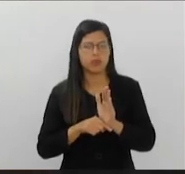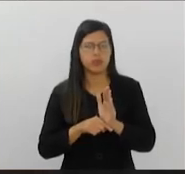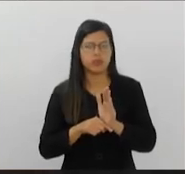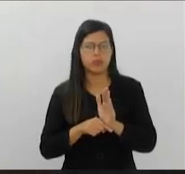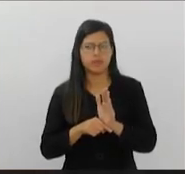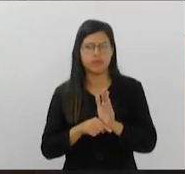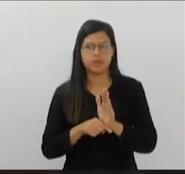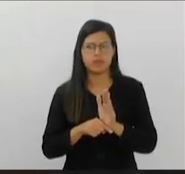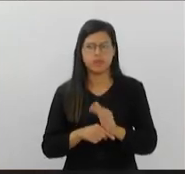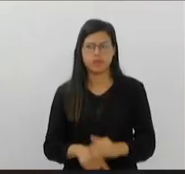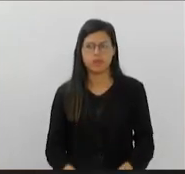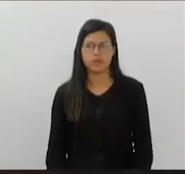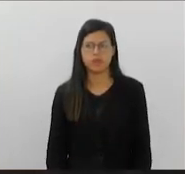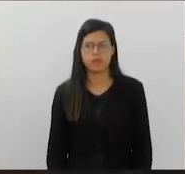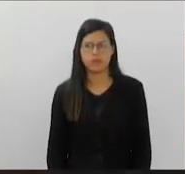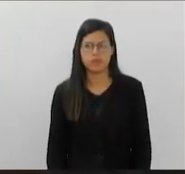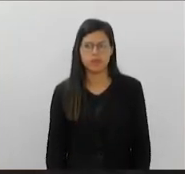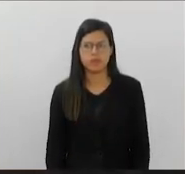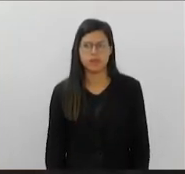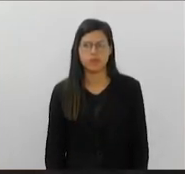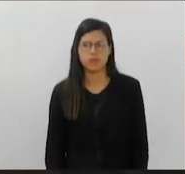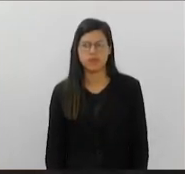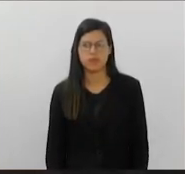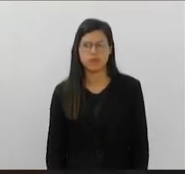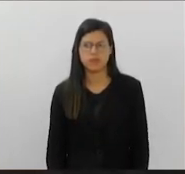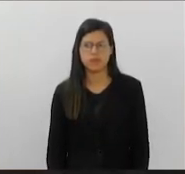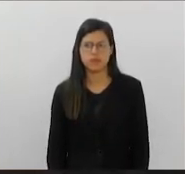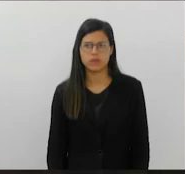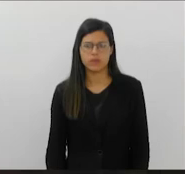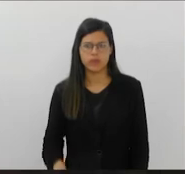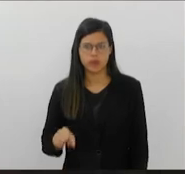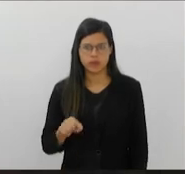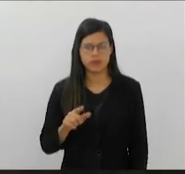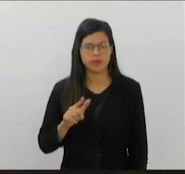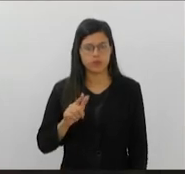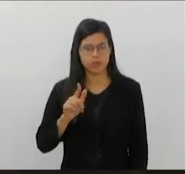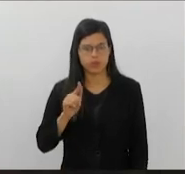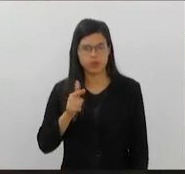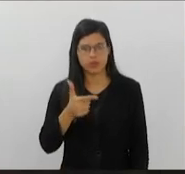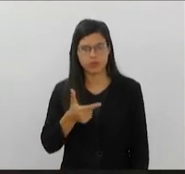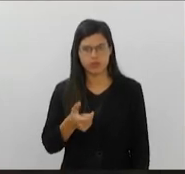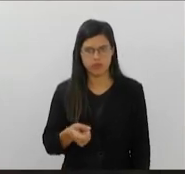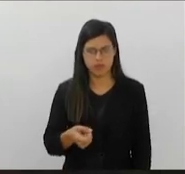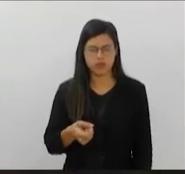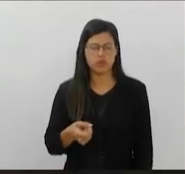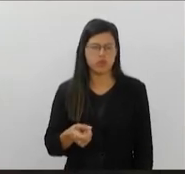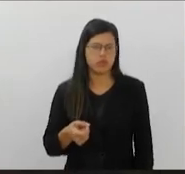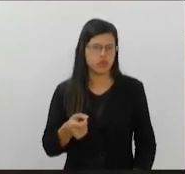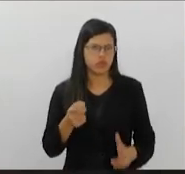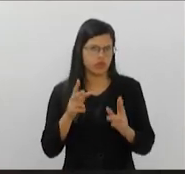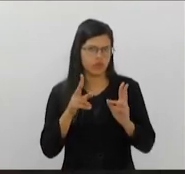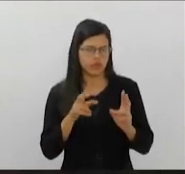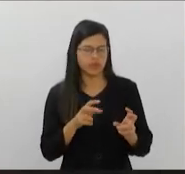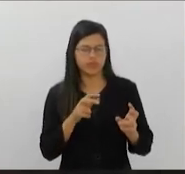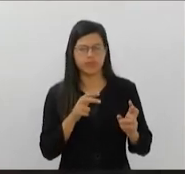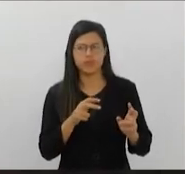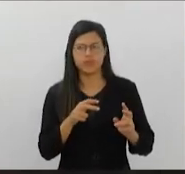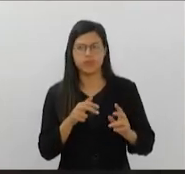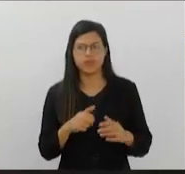e com essas com esses eixos do G20, então, com certeza, a